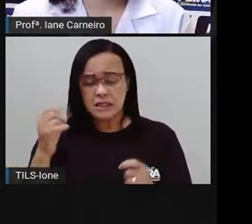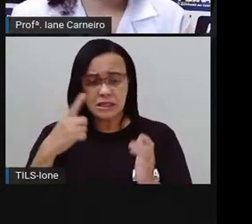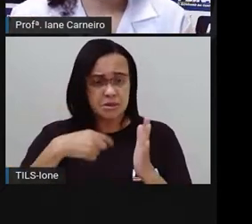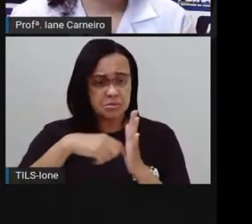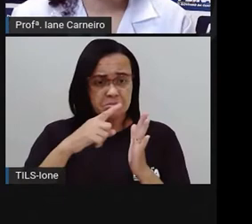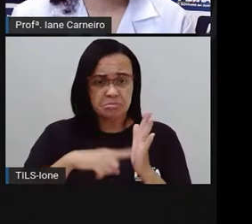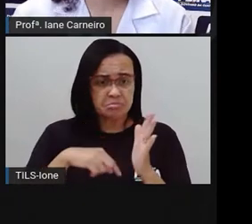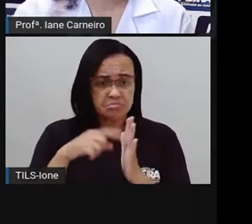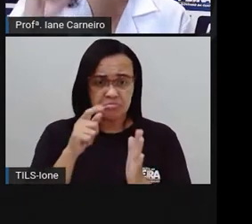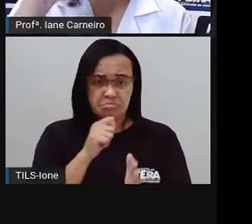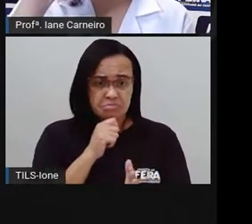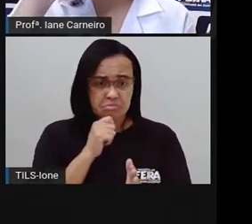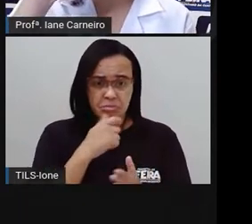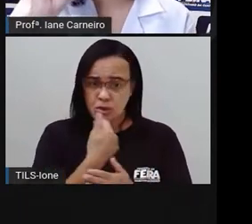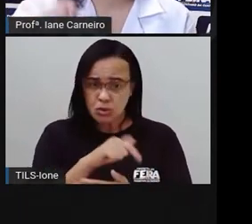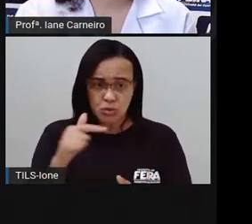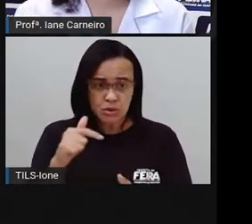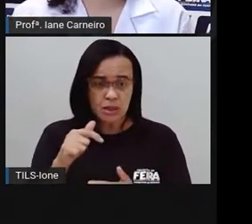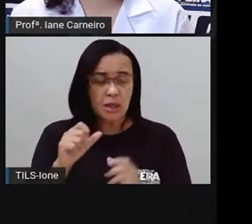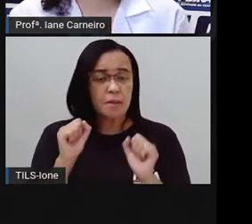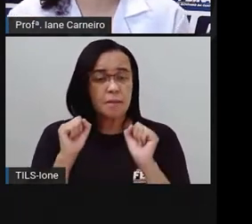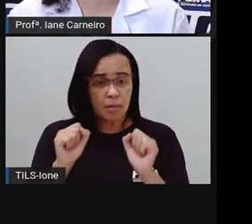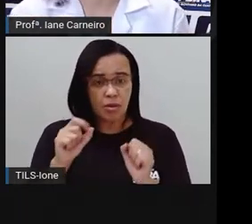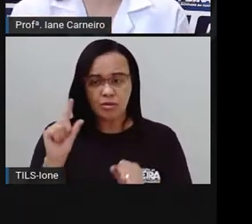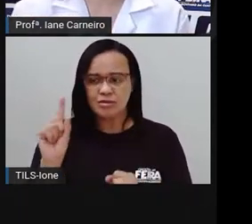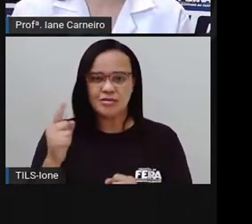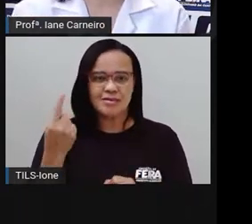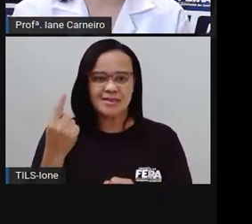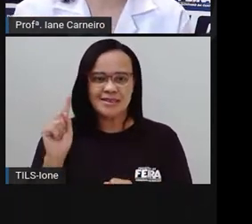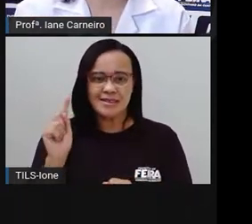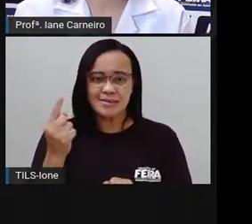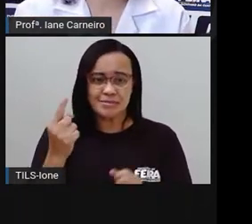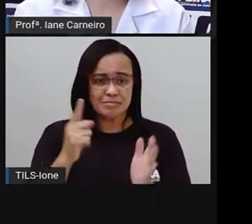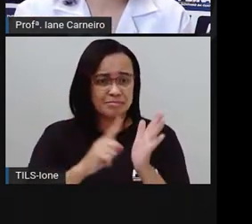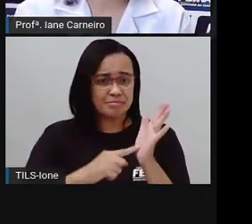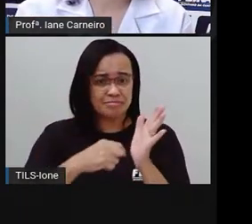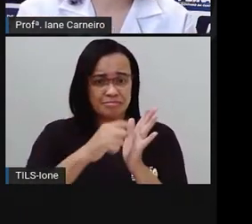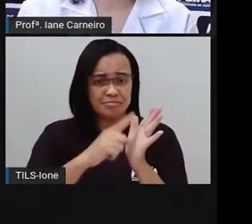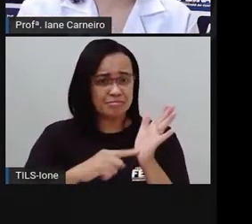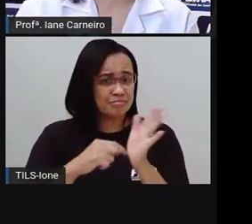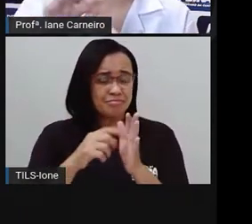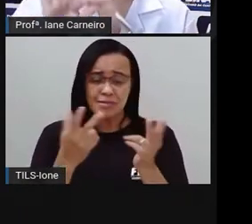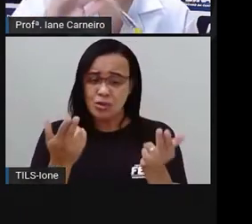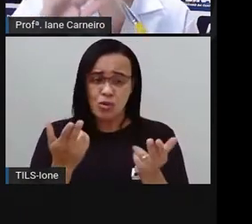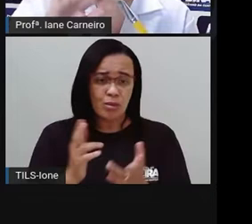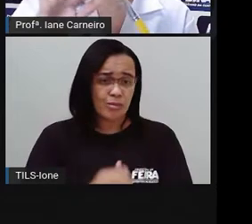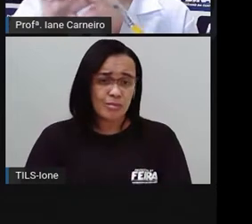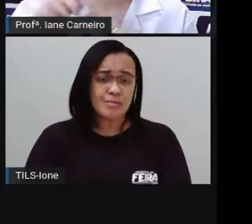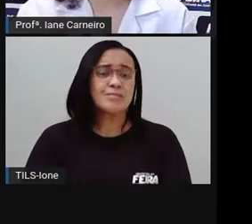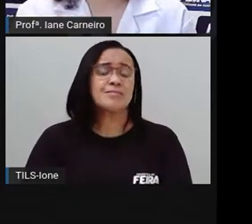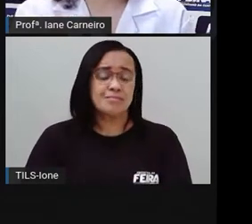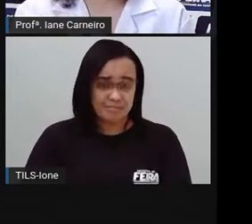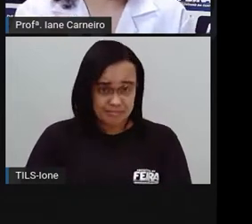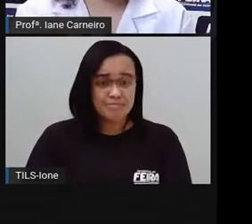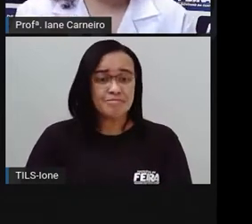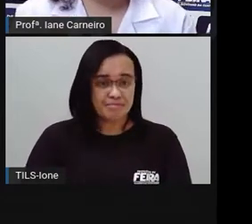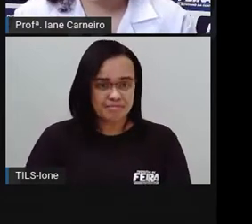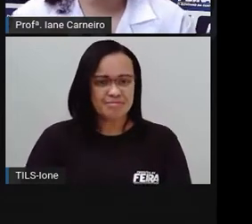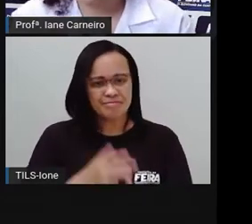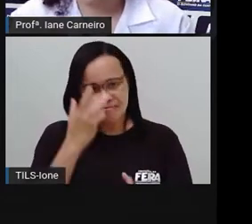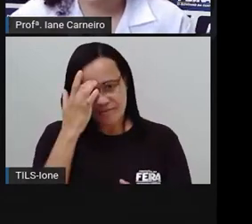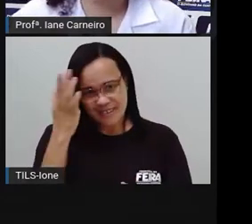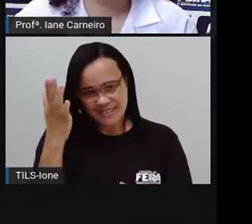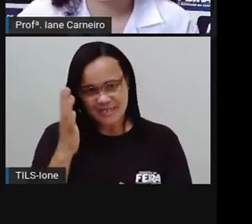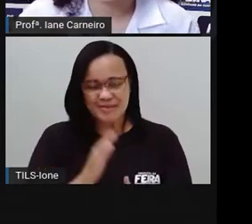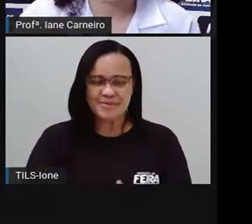usar o quê? O dedo, né? Usar o dedo é muito bom, né? Usar o dedinho para você pintar, certo?